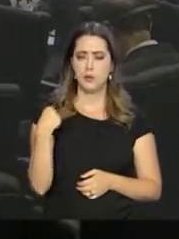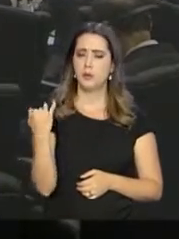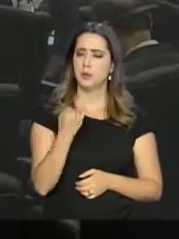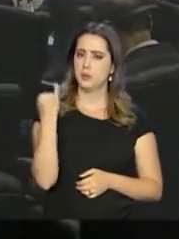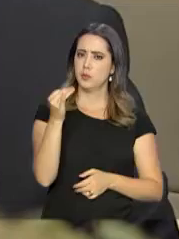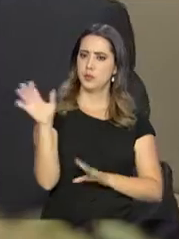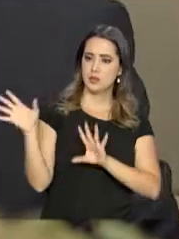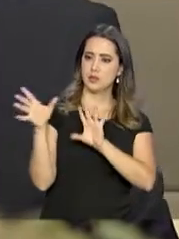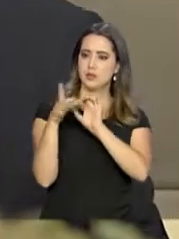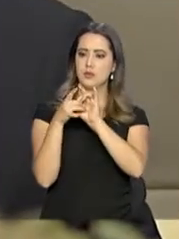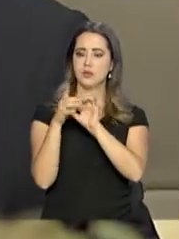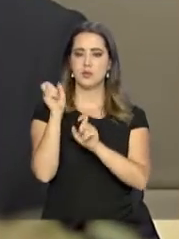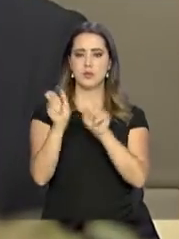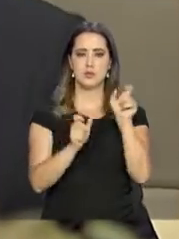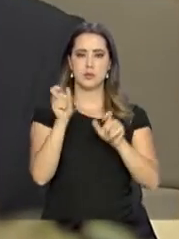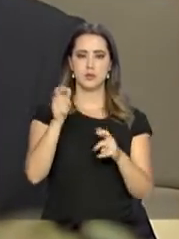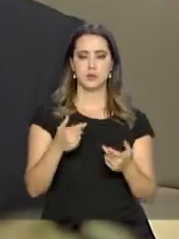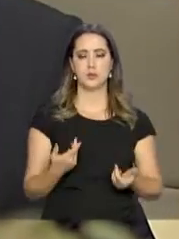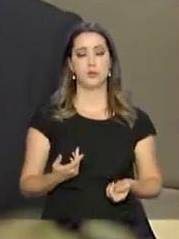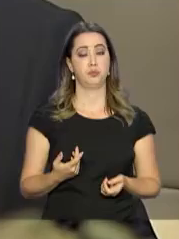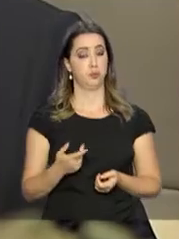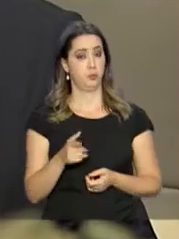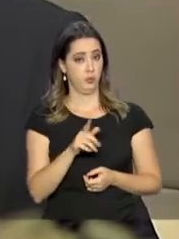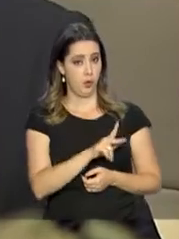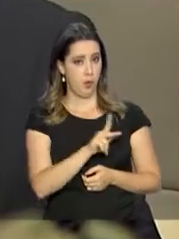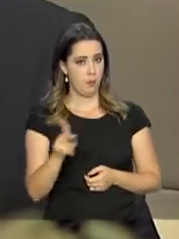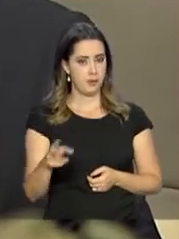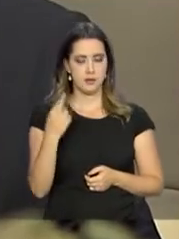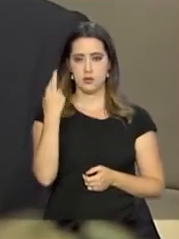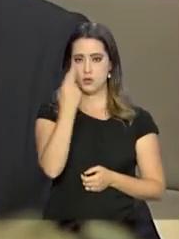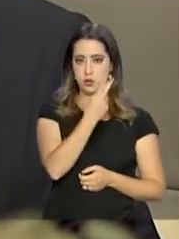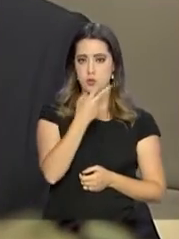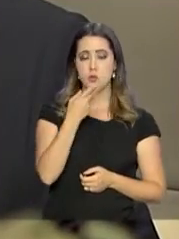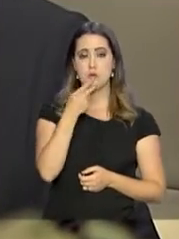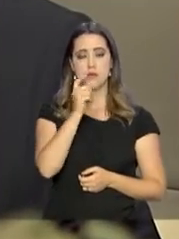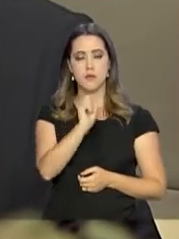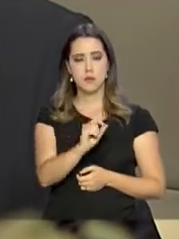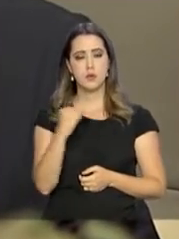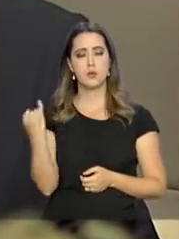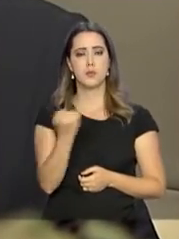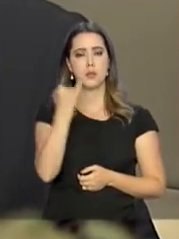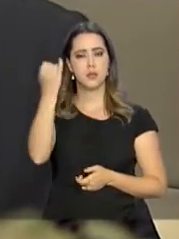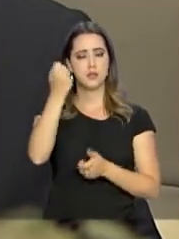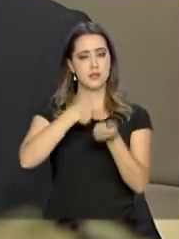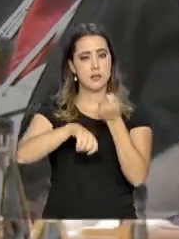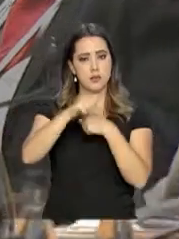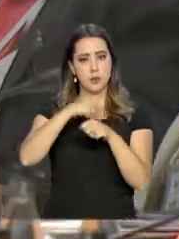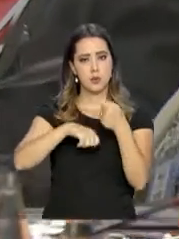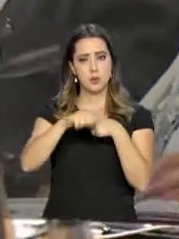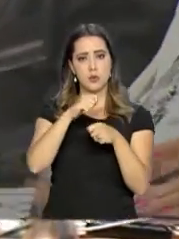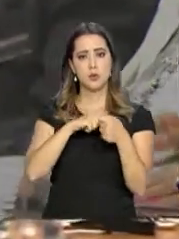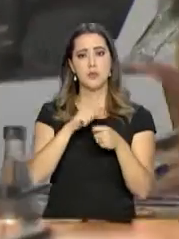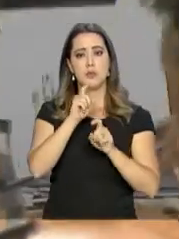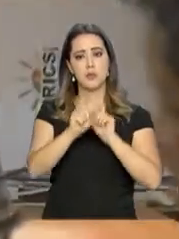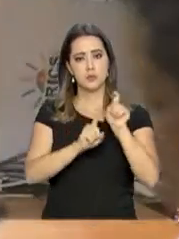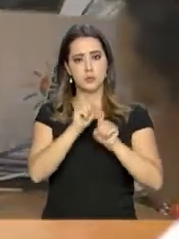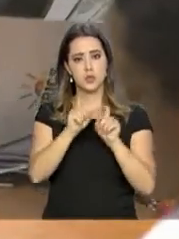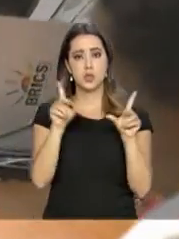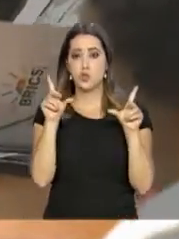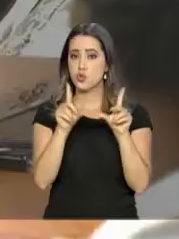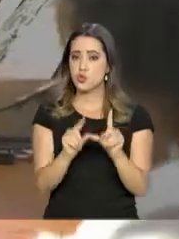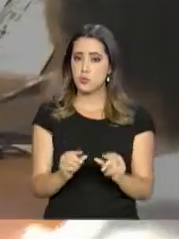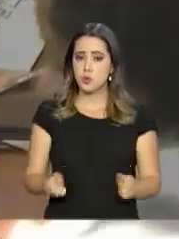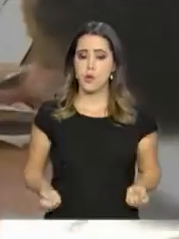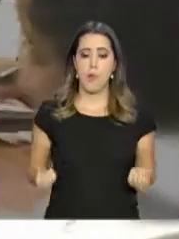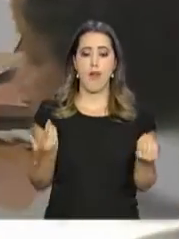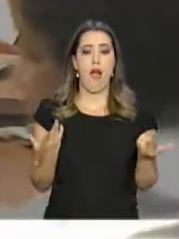as pessoas. Vladimir Putin, presidente da Rússia, destacou as vantagens da economia digital, como a redução de custos e